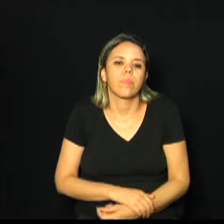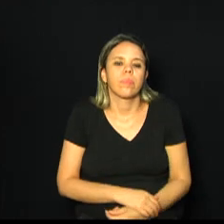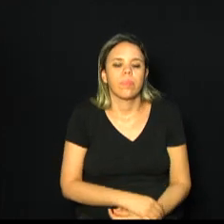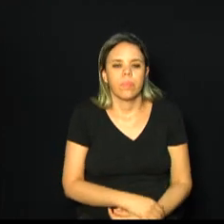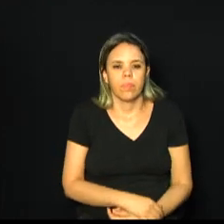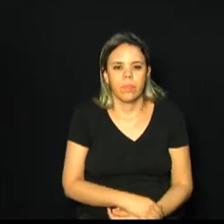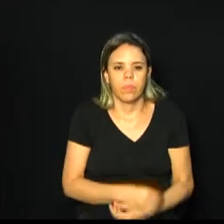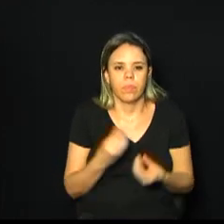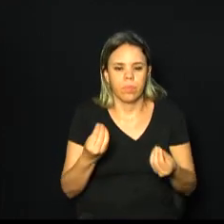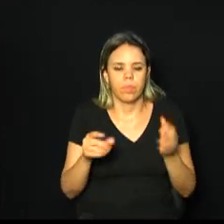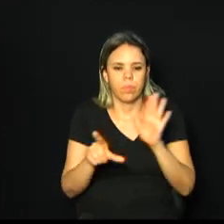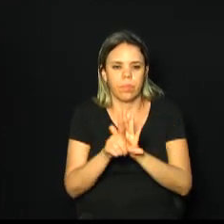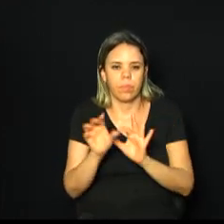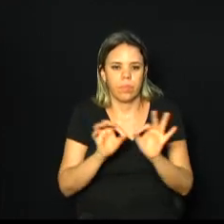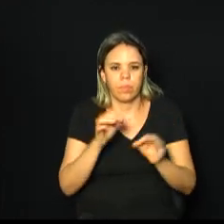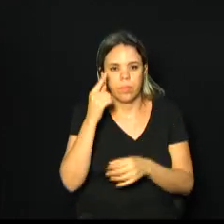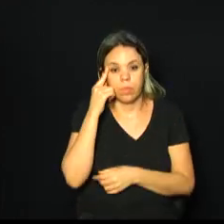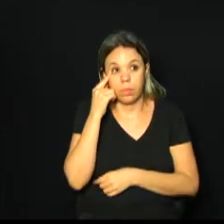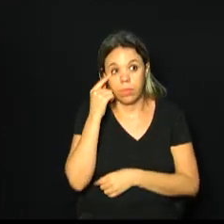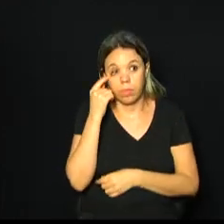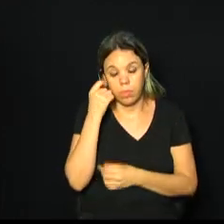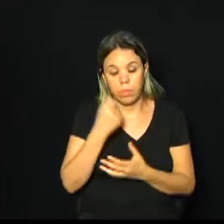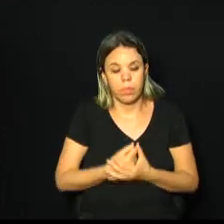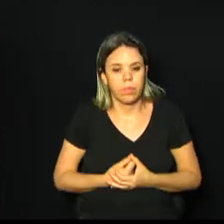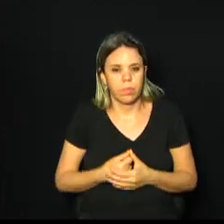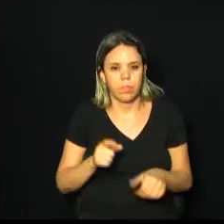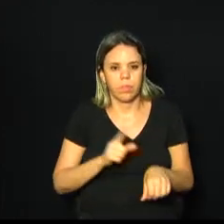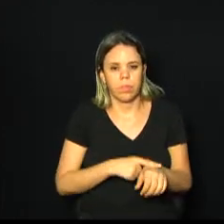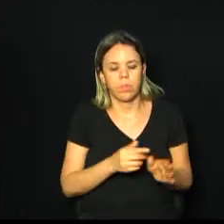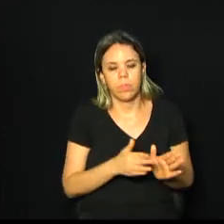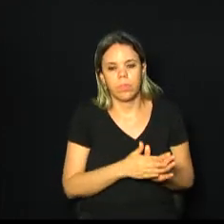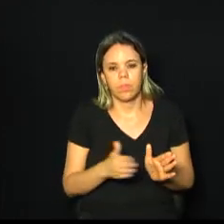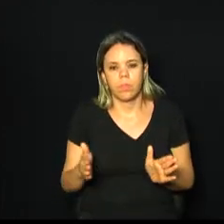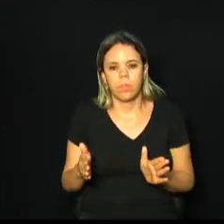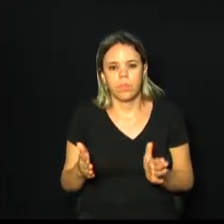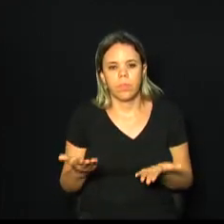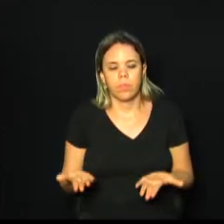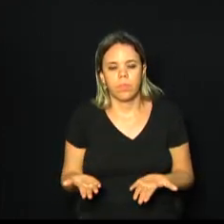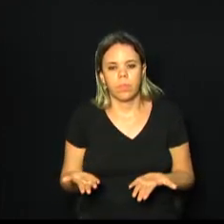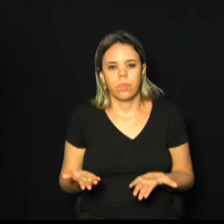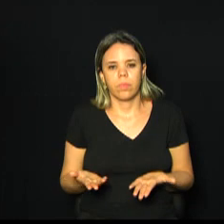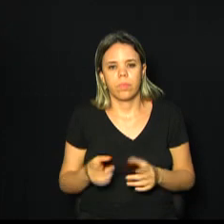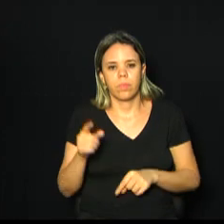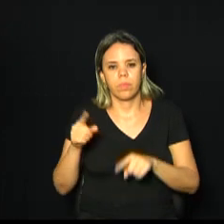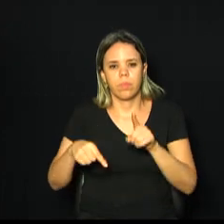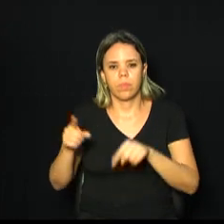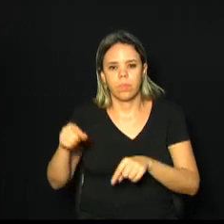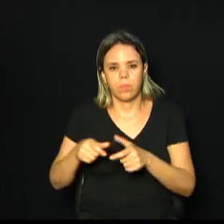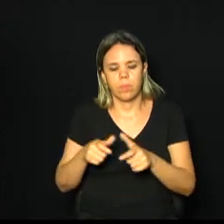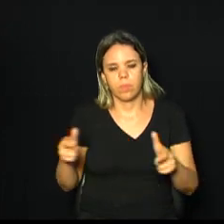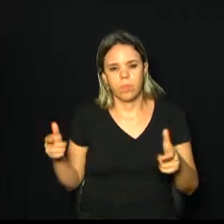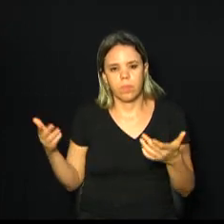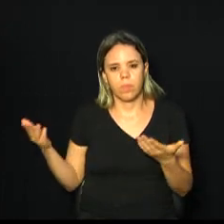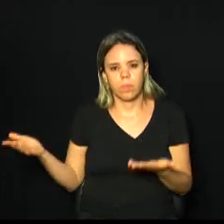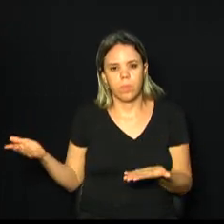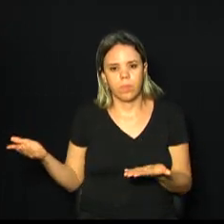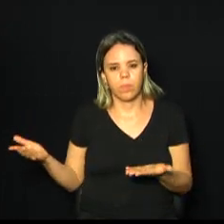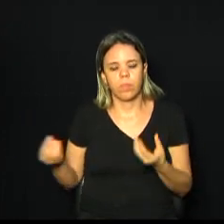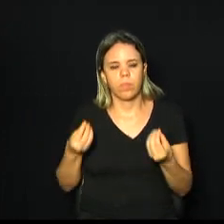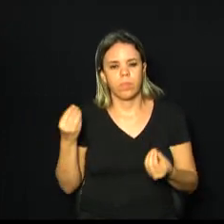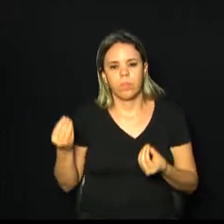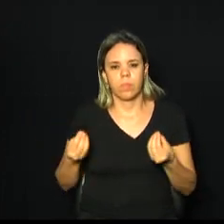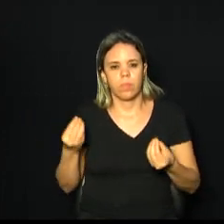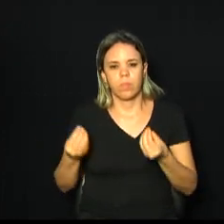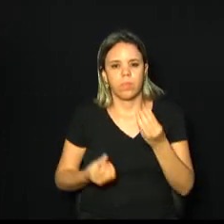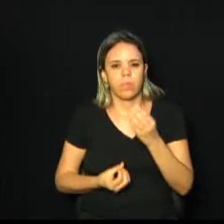de como essa lei se organiza no tempo e no espaço. E aqui ele dá um gráfico um pouquinho maior, como é que eu